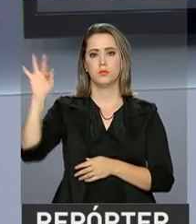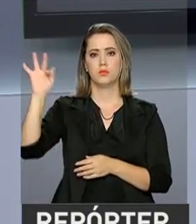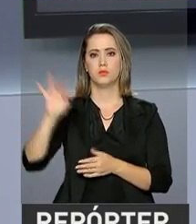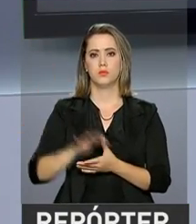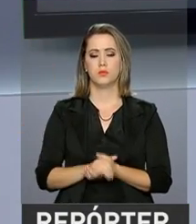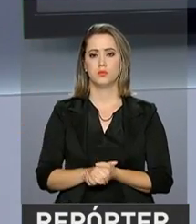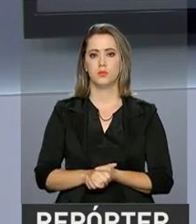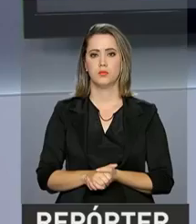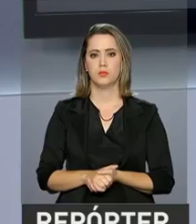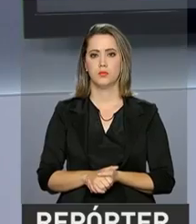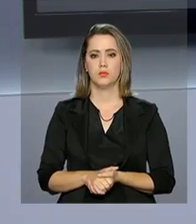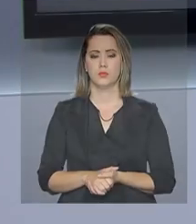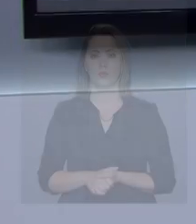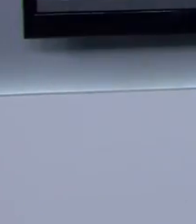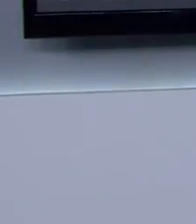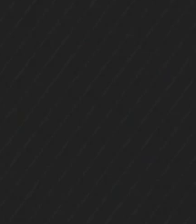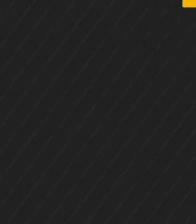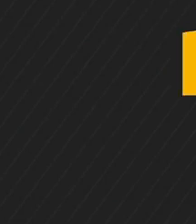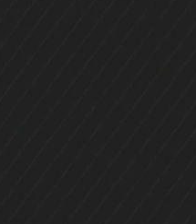Governo Federal